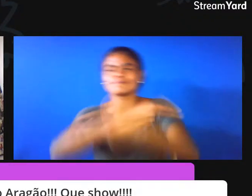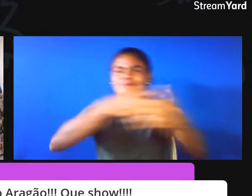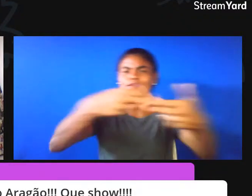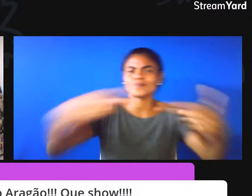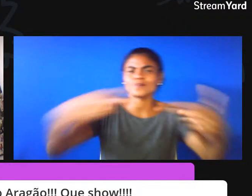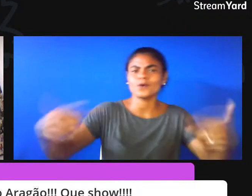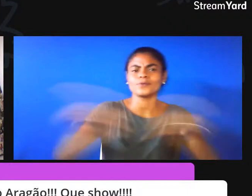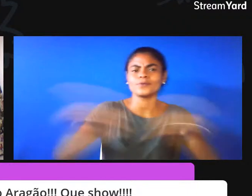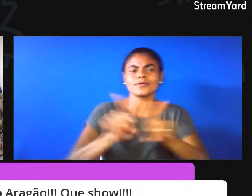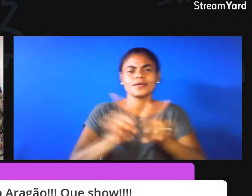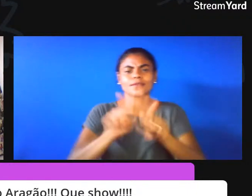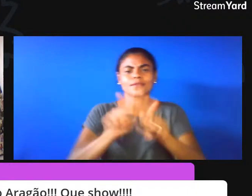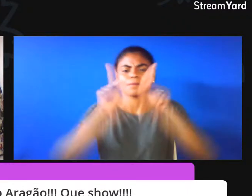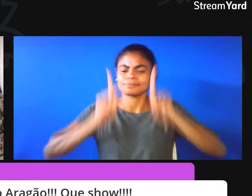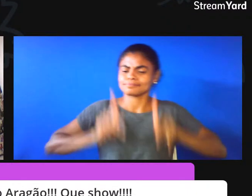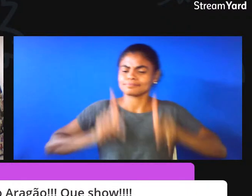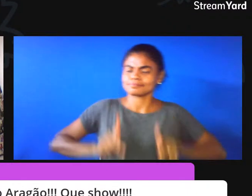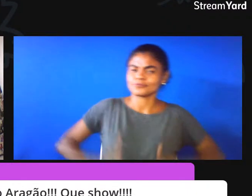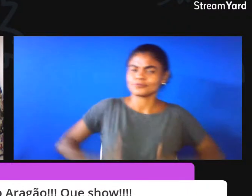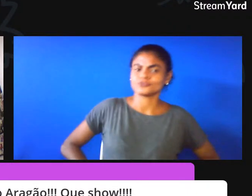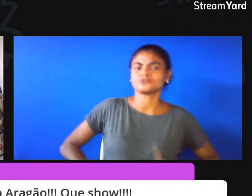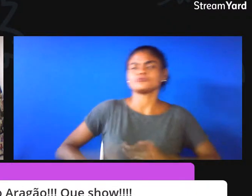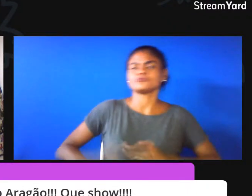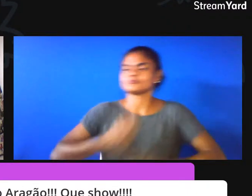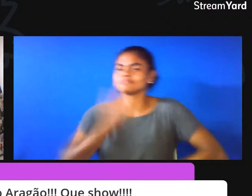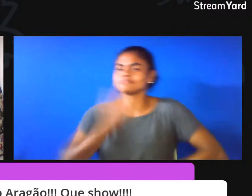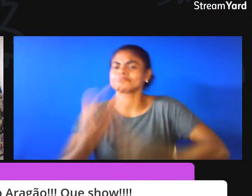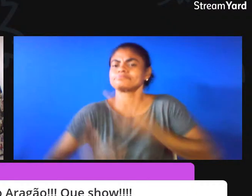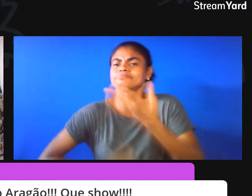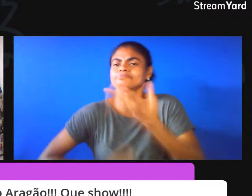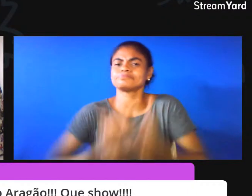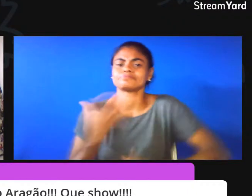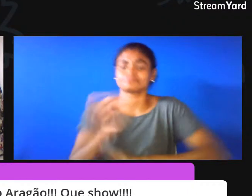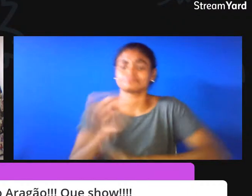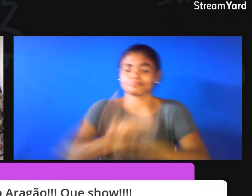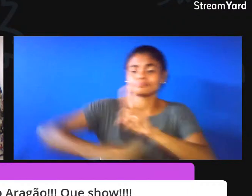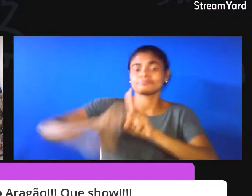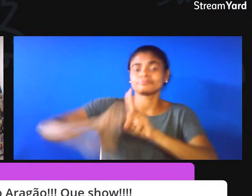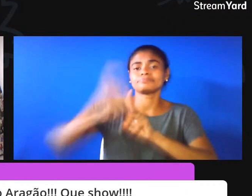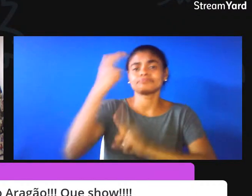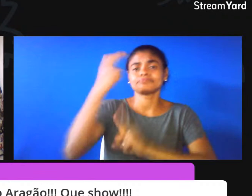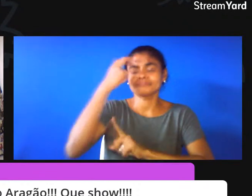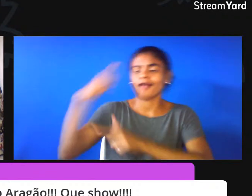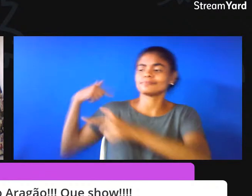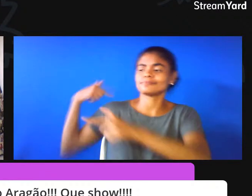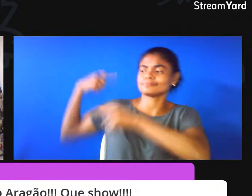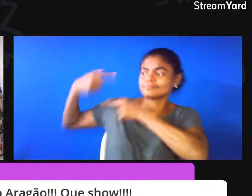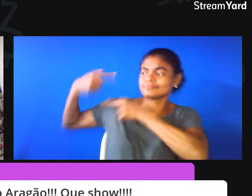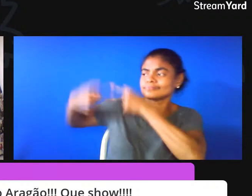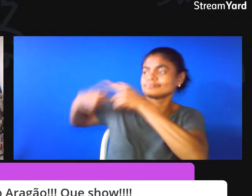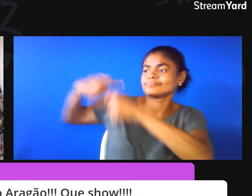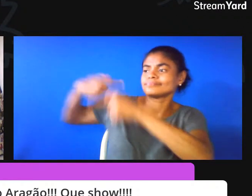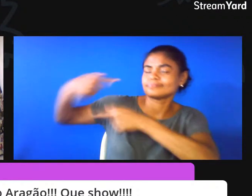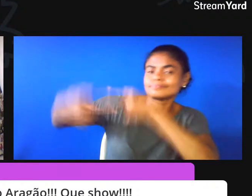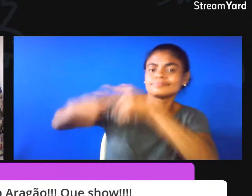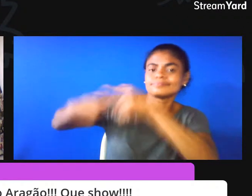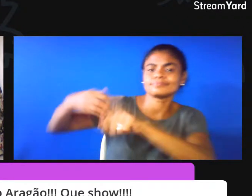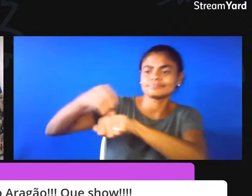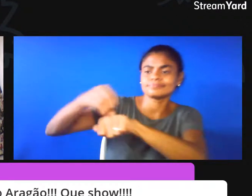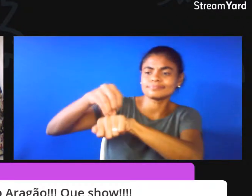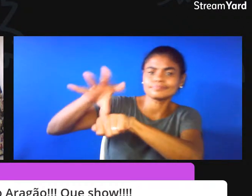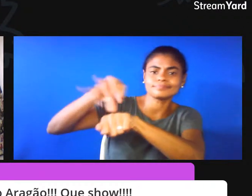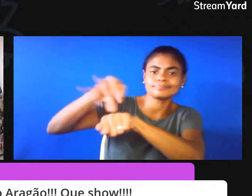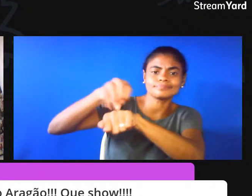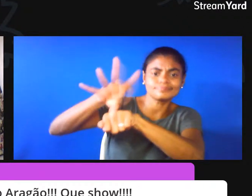dessa sociedade com sua cultura são transmitidas de geração a geração pela língua falada e ou